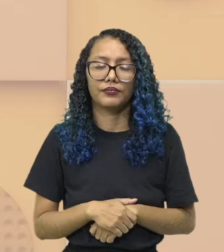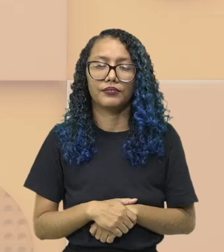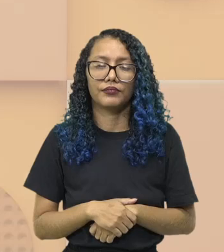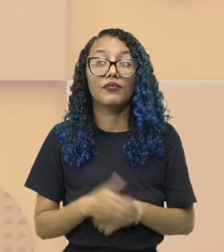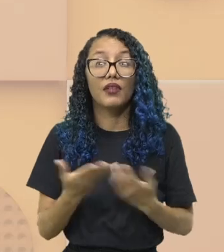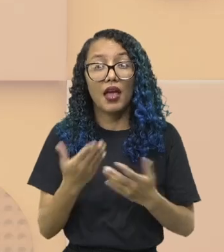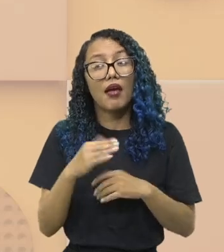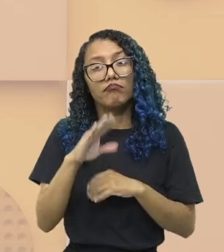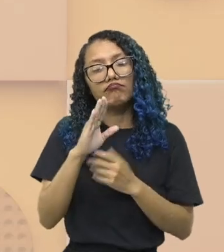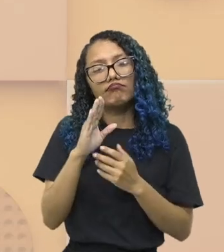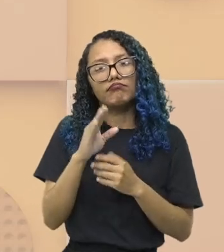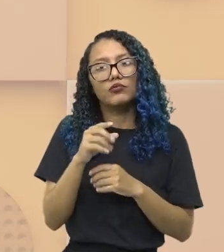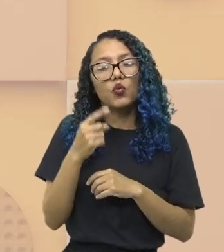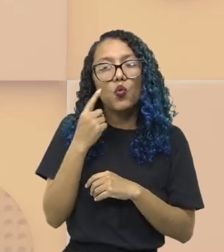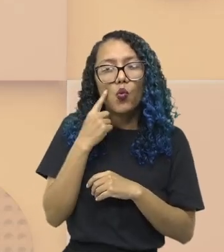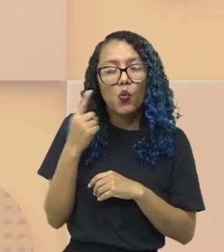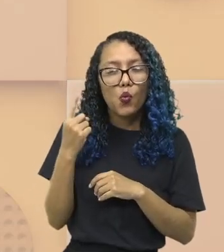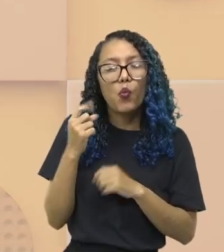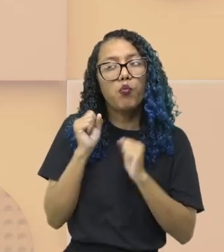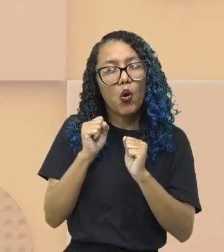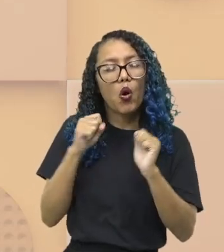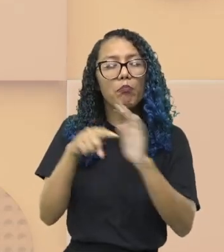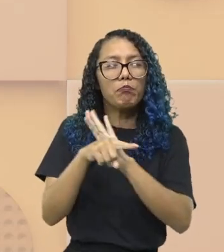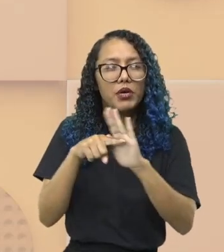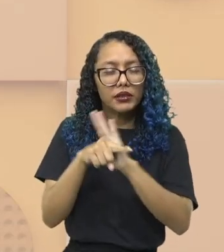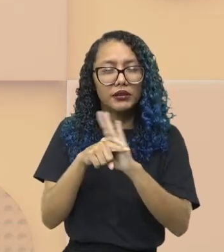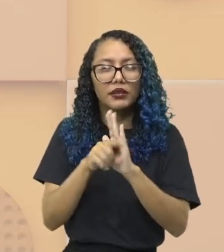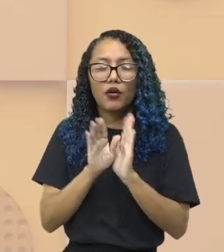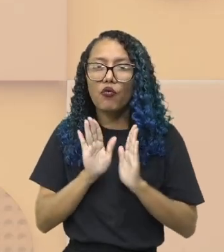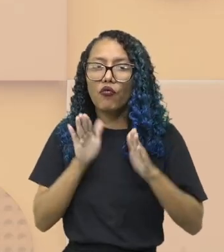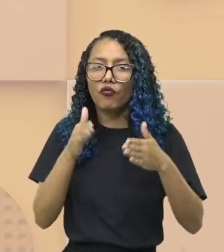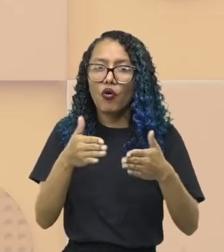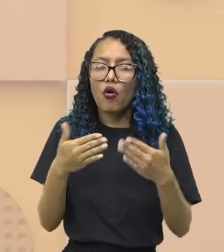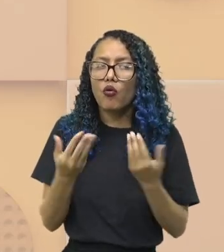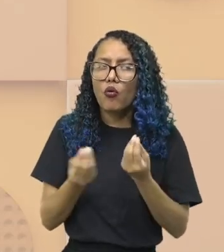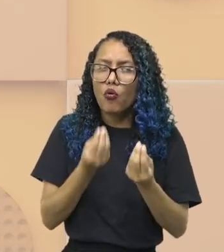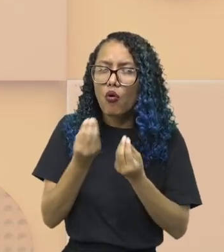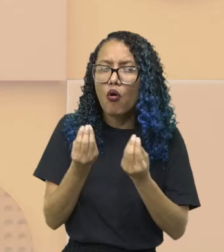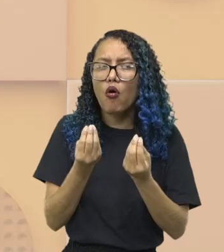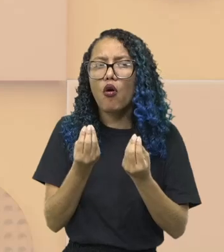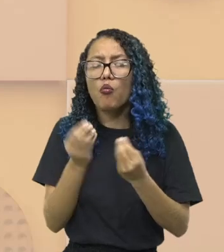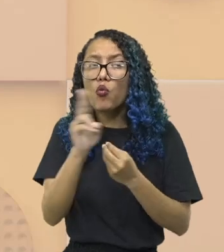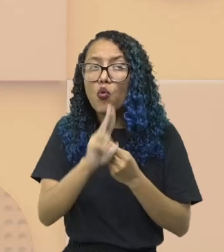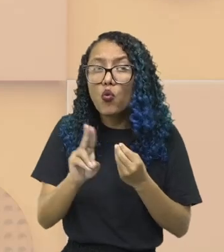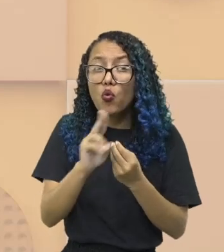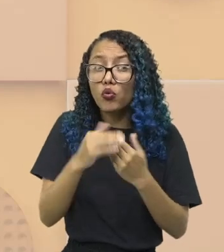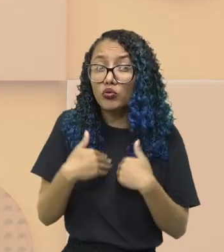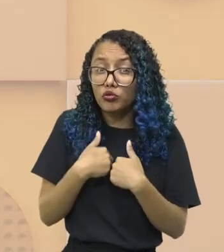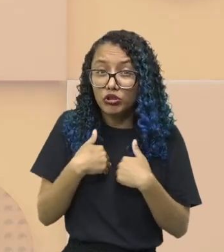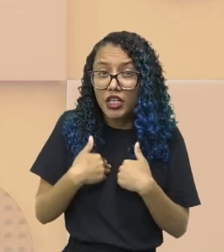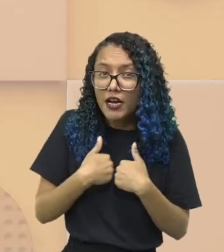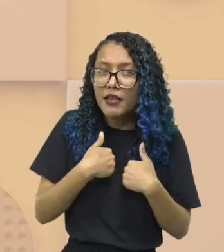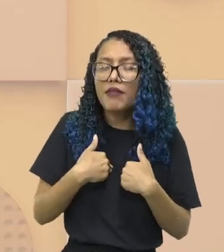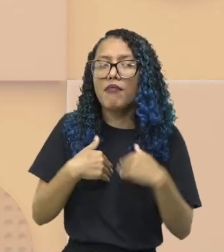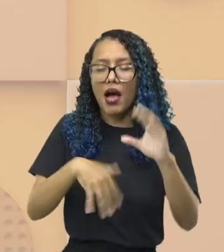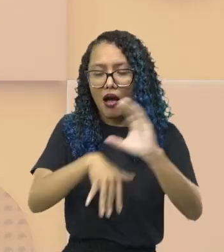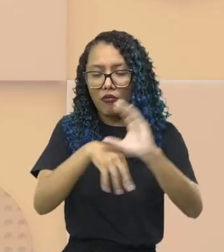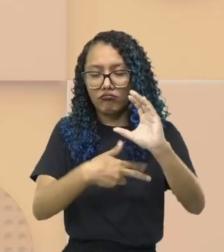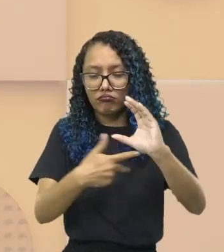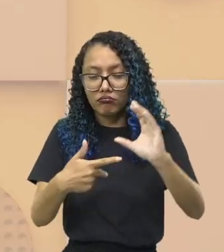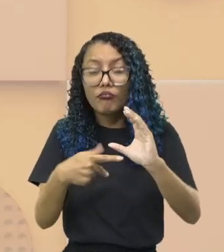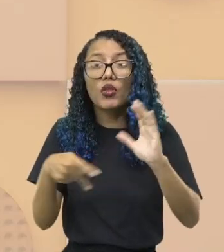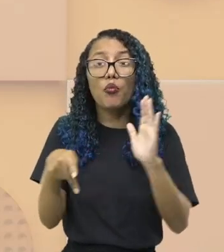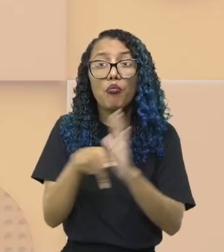uso sustentável. Então, realizar pesquisas sobre como realizar o manejo com essas espécies nativas,